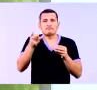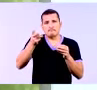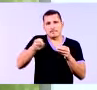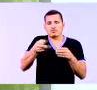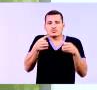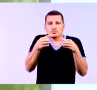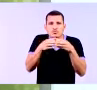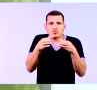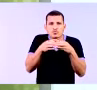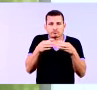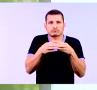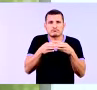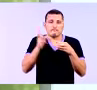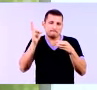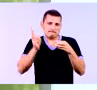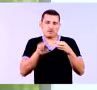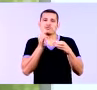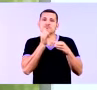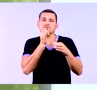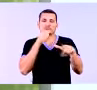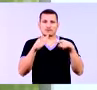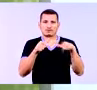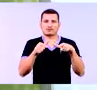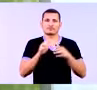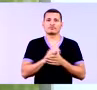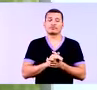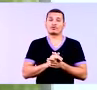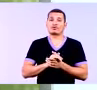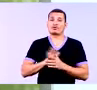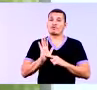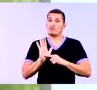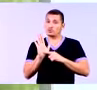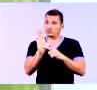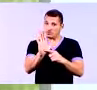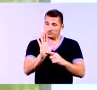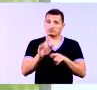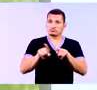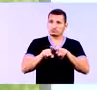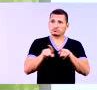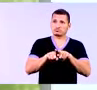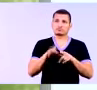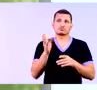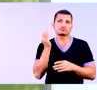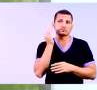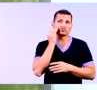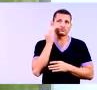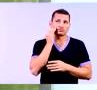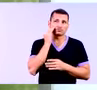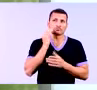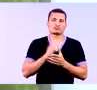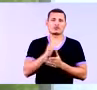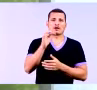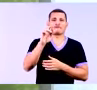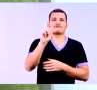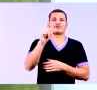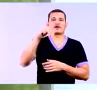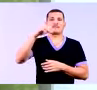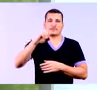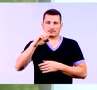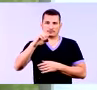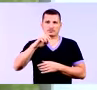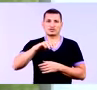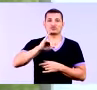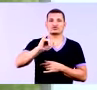pacote, em um mesmo modelo de trabalho. Nós mostraremos e trataremos hoje sobre o assunto, sobre o framework